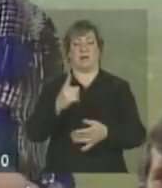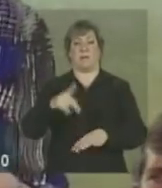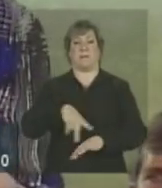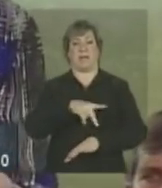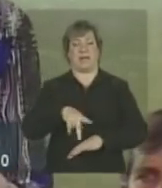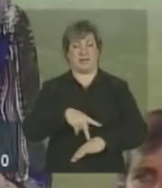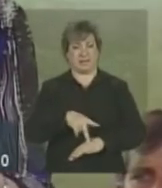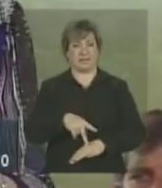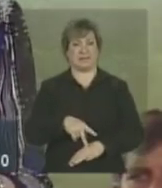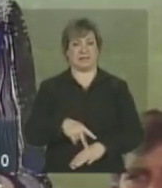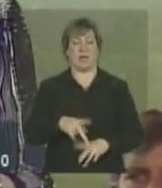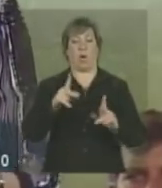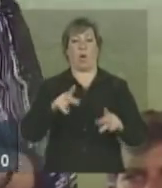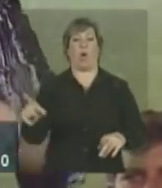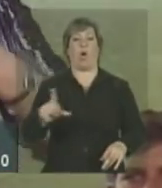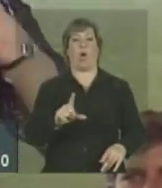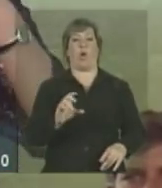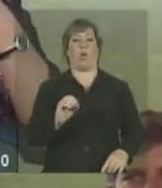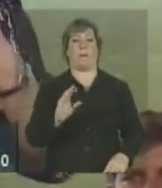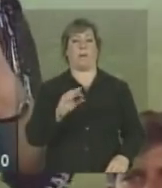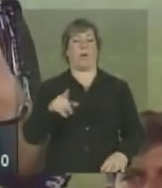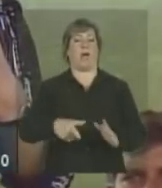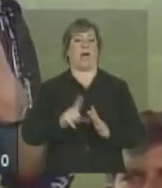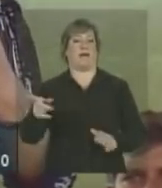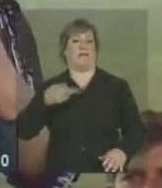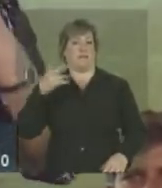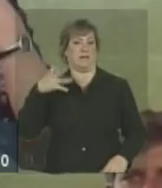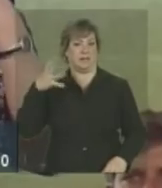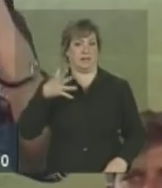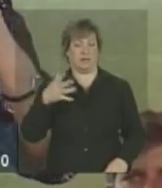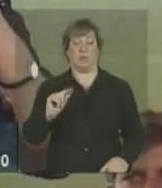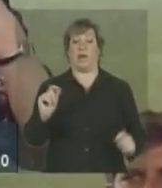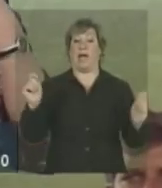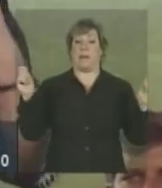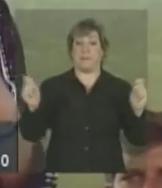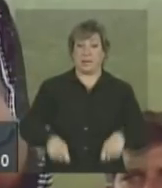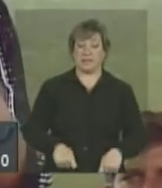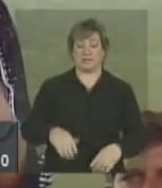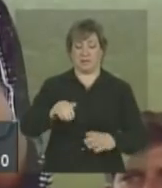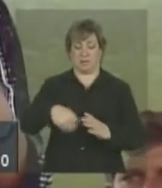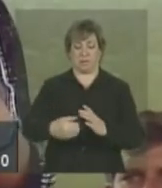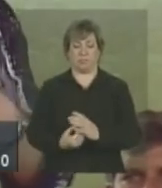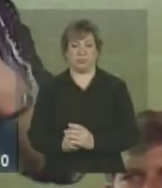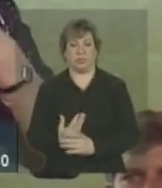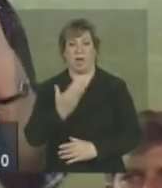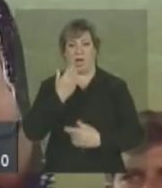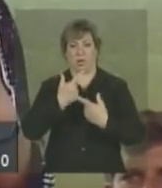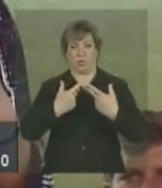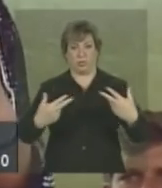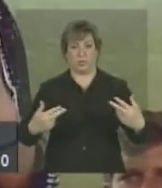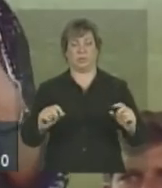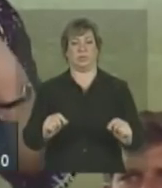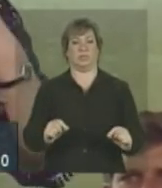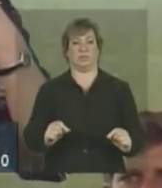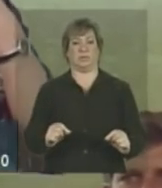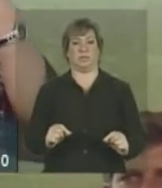Lobão, com a capacidade de produção de alimentos por